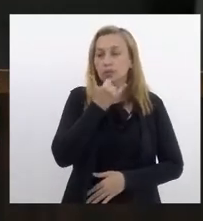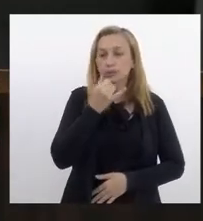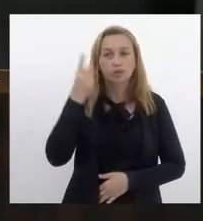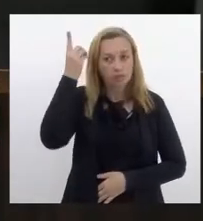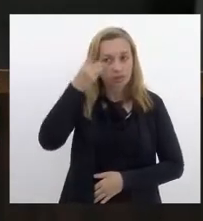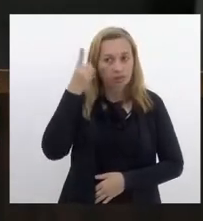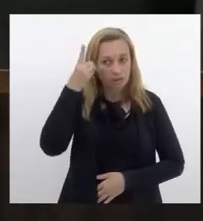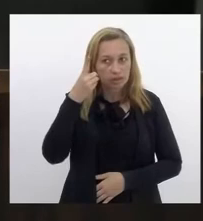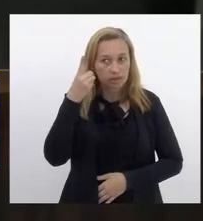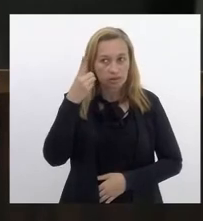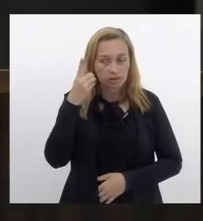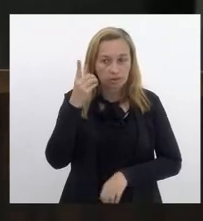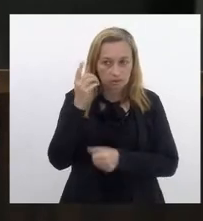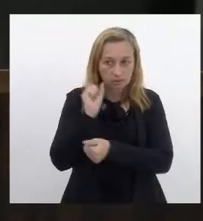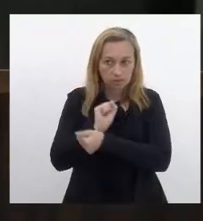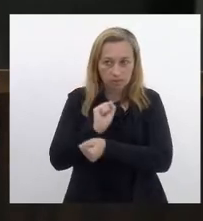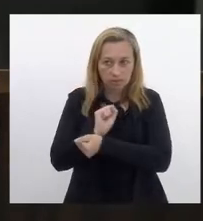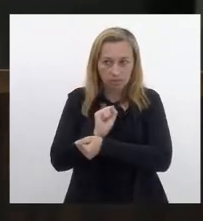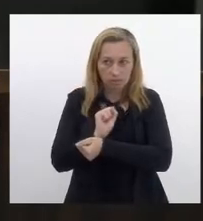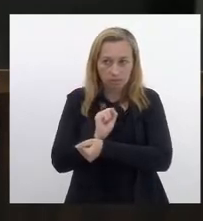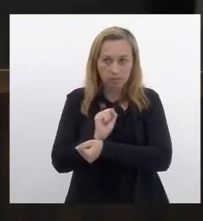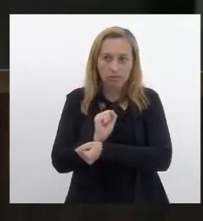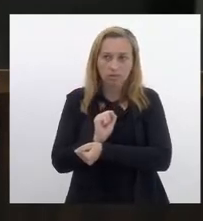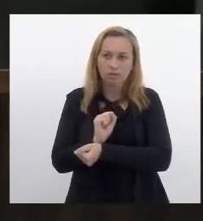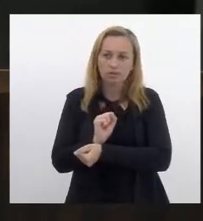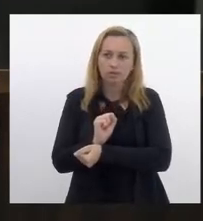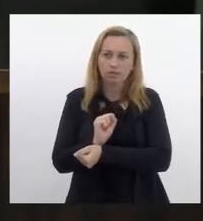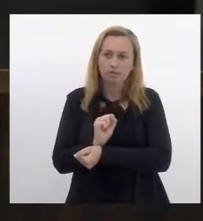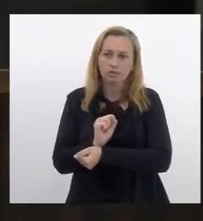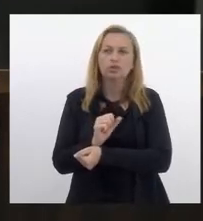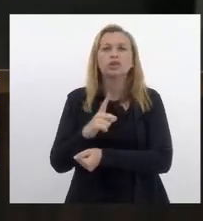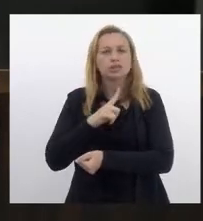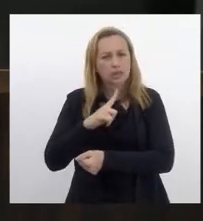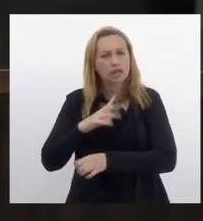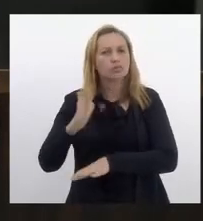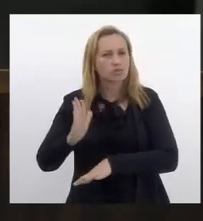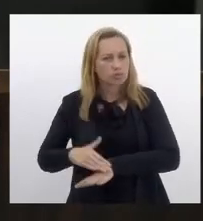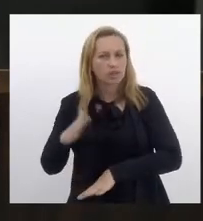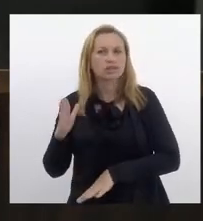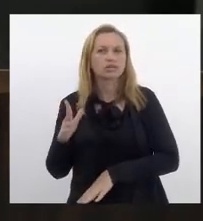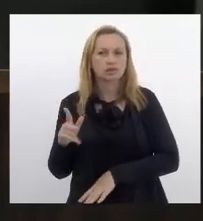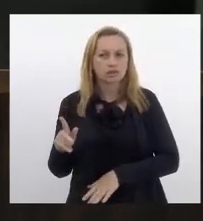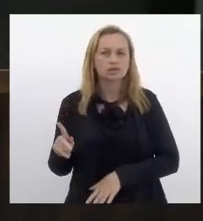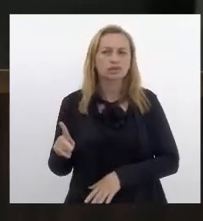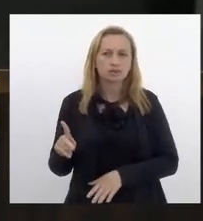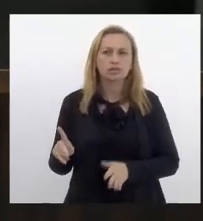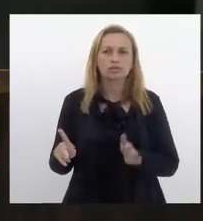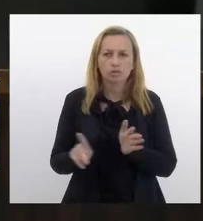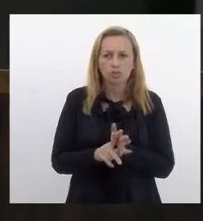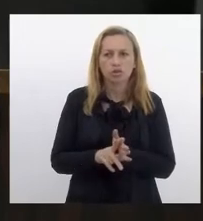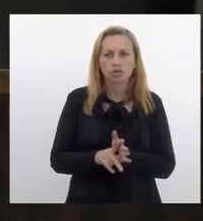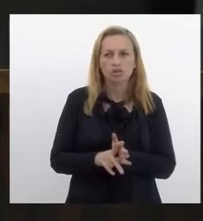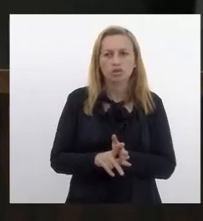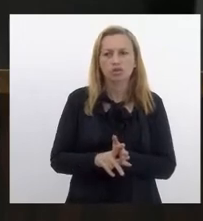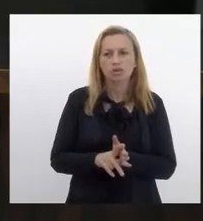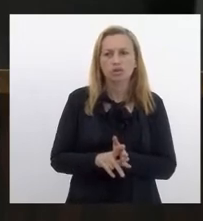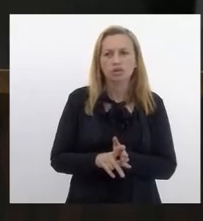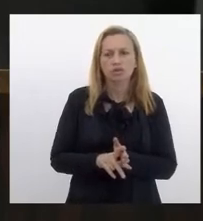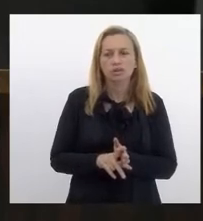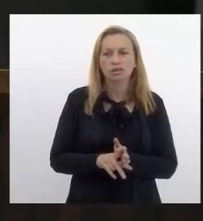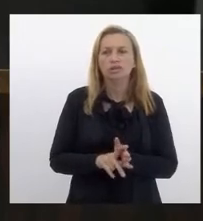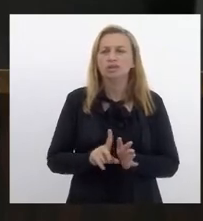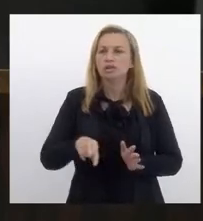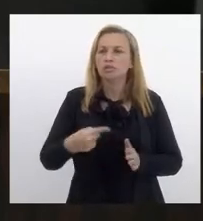deputada. Não, ainda temos. Ainda temos ainda. Outros projetos. Página D. Ao final,